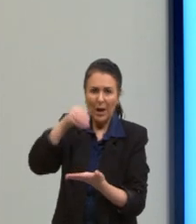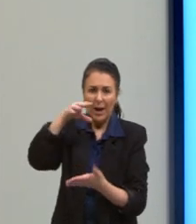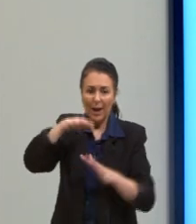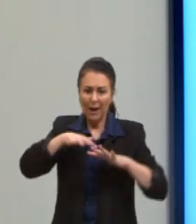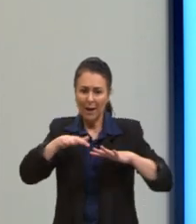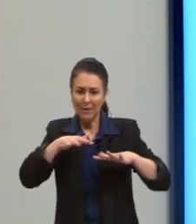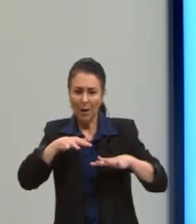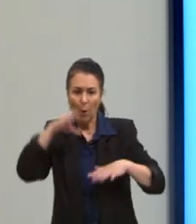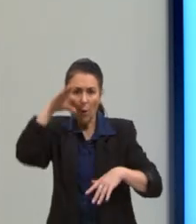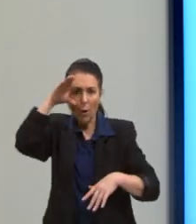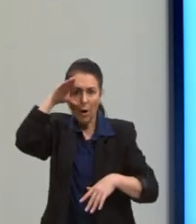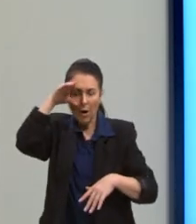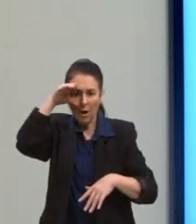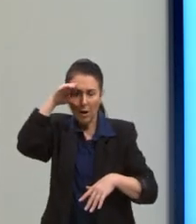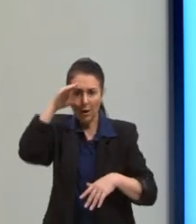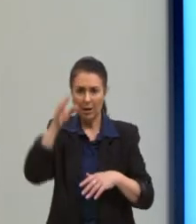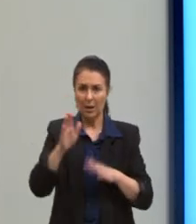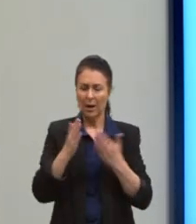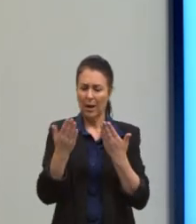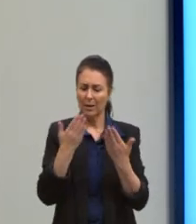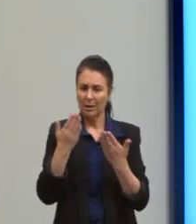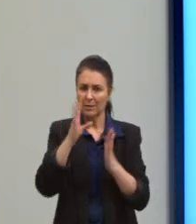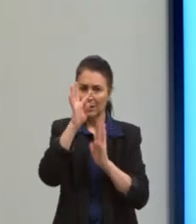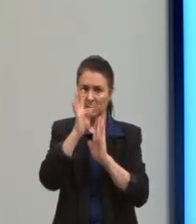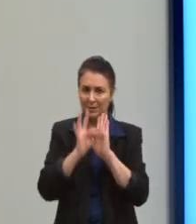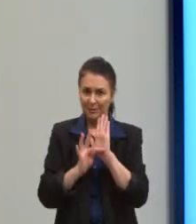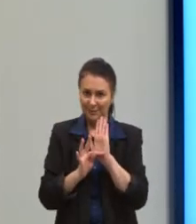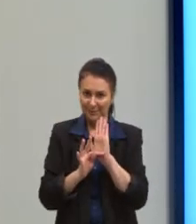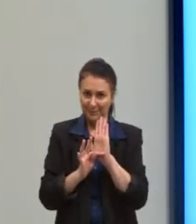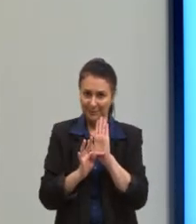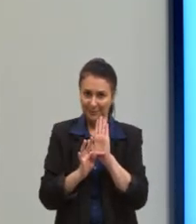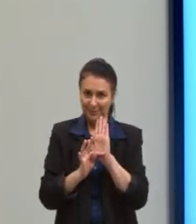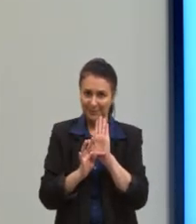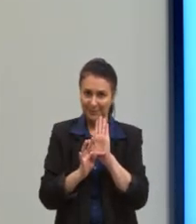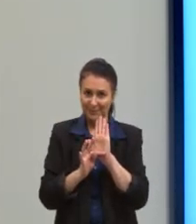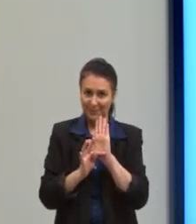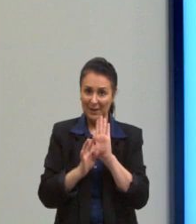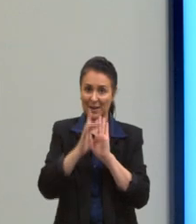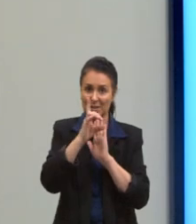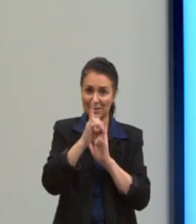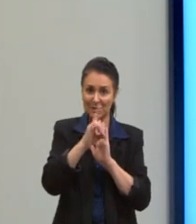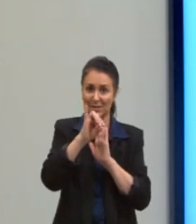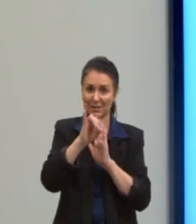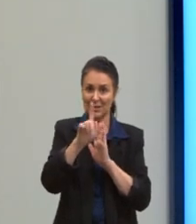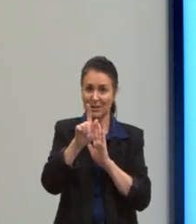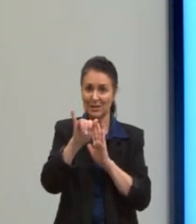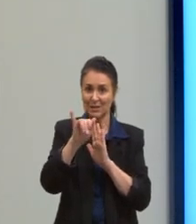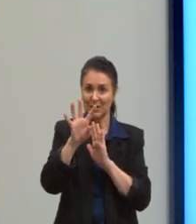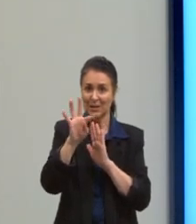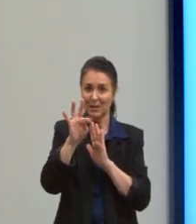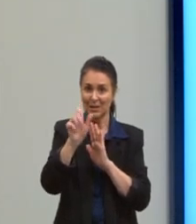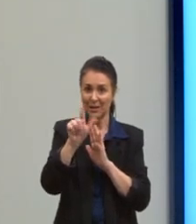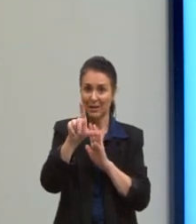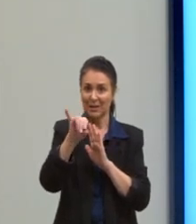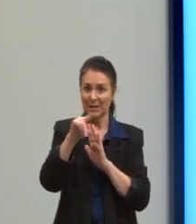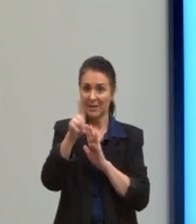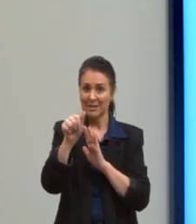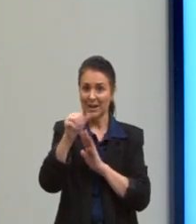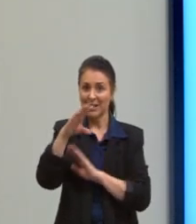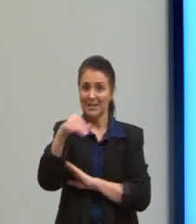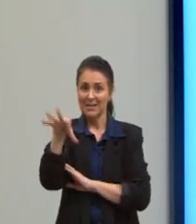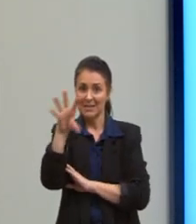analisar um texto obter informações disponíveis digitalização seja por simples curiosidade ou com